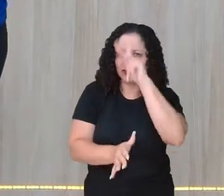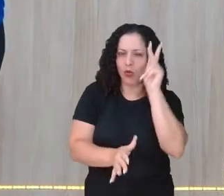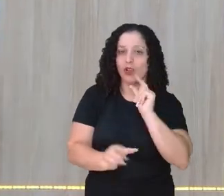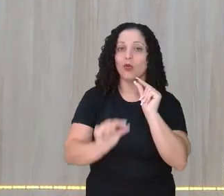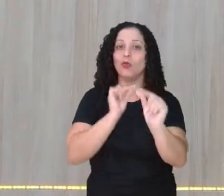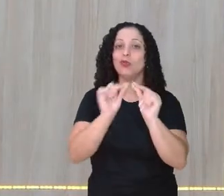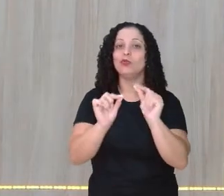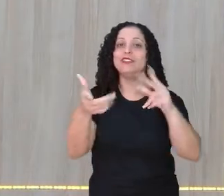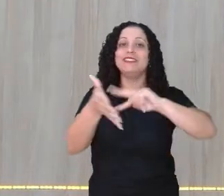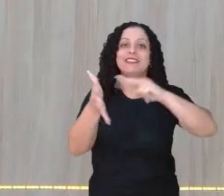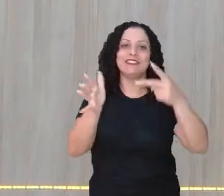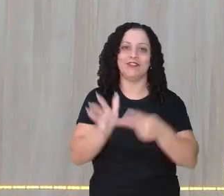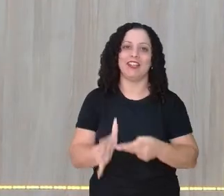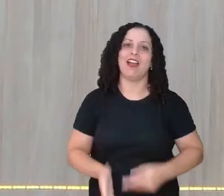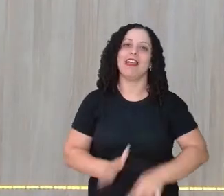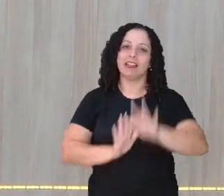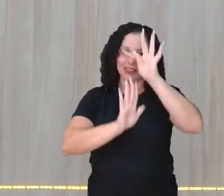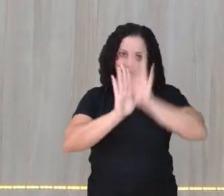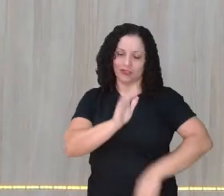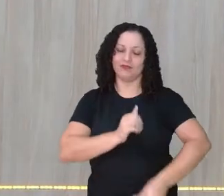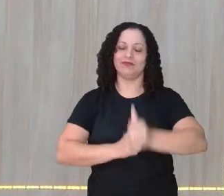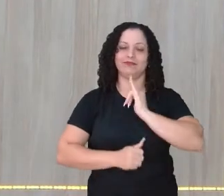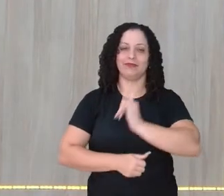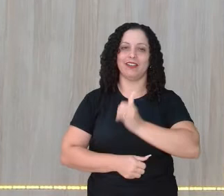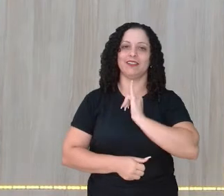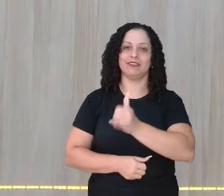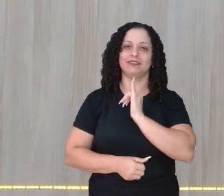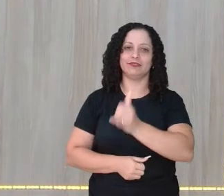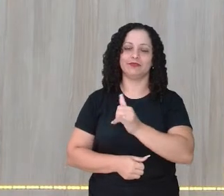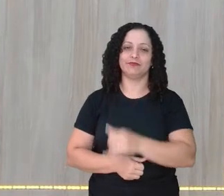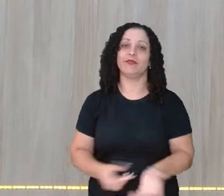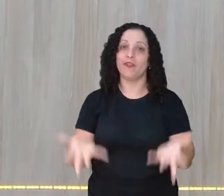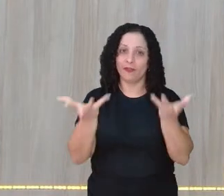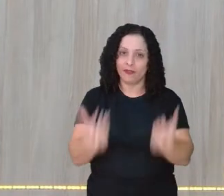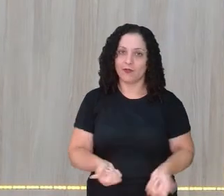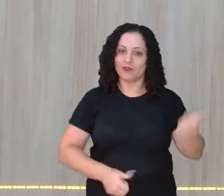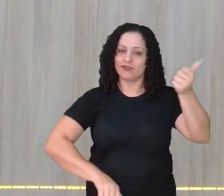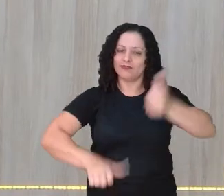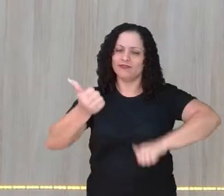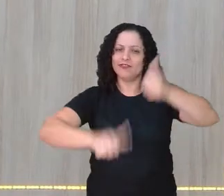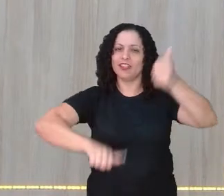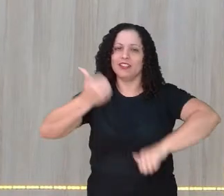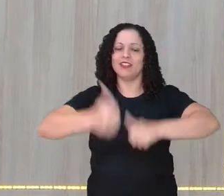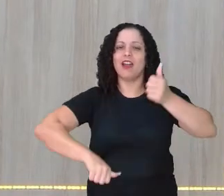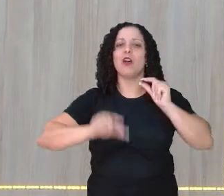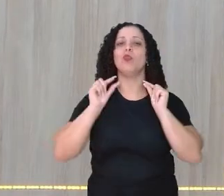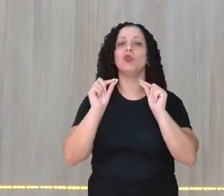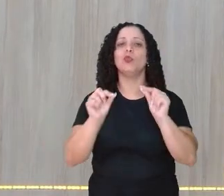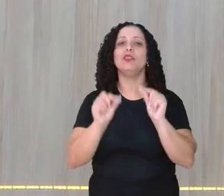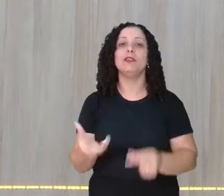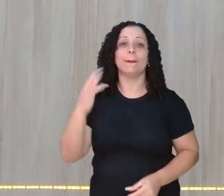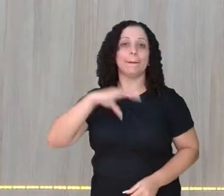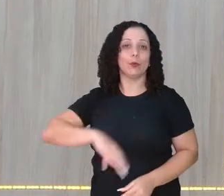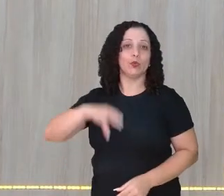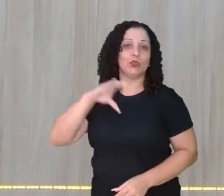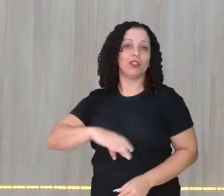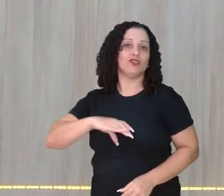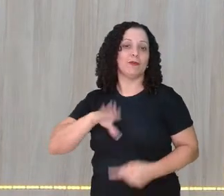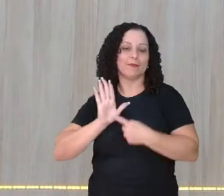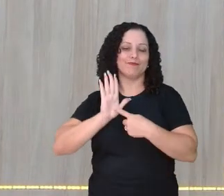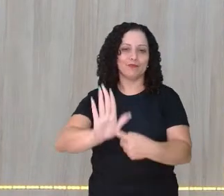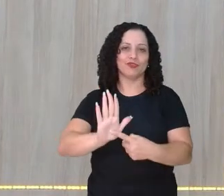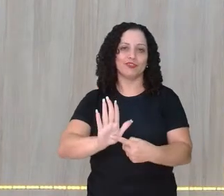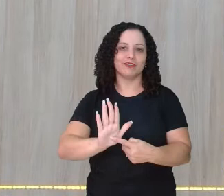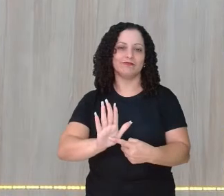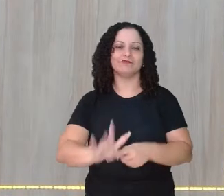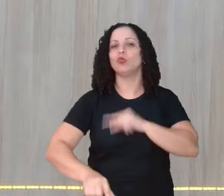quê? Texto narrativo. Então, vamos analisar agora o que é a ciência, o que a língua portuguesa diz pra gente, o que